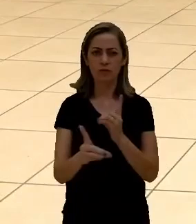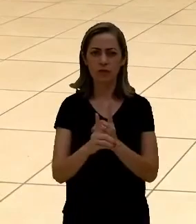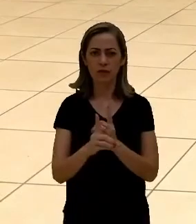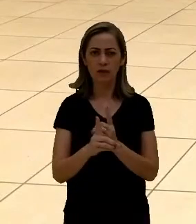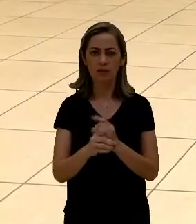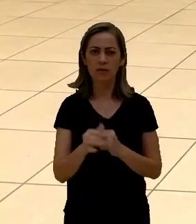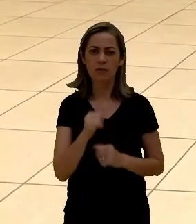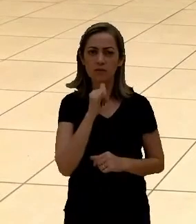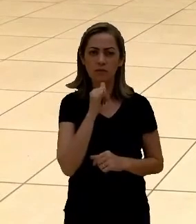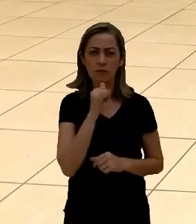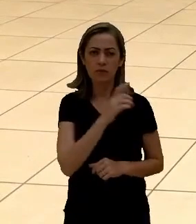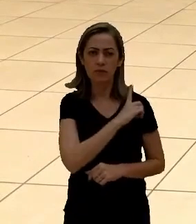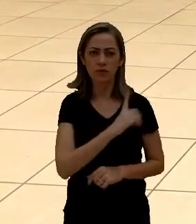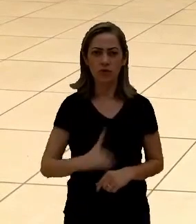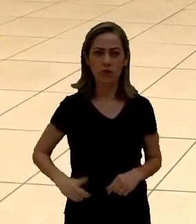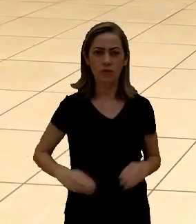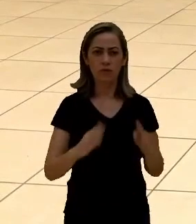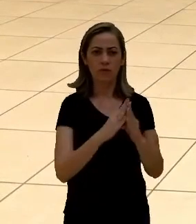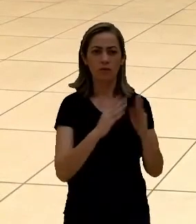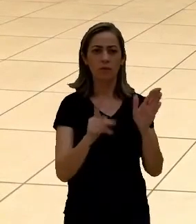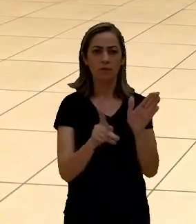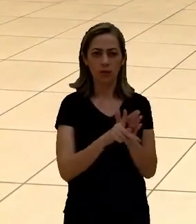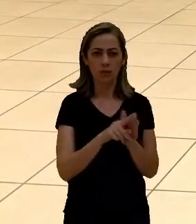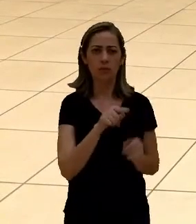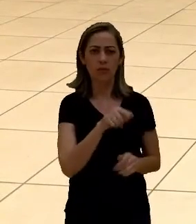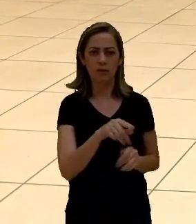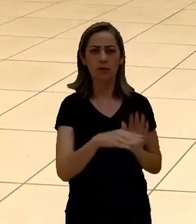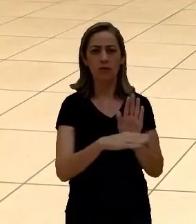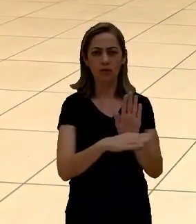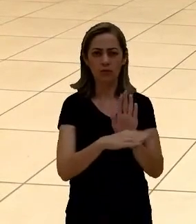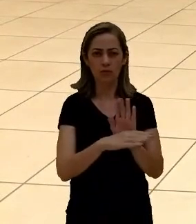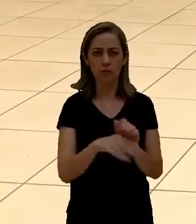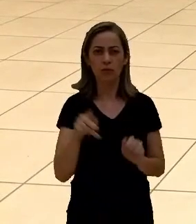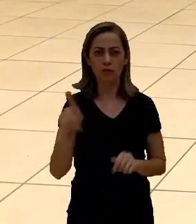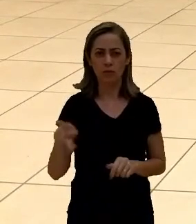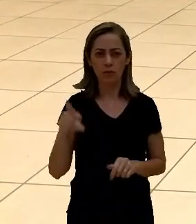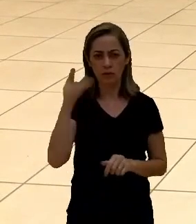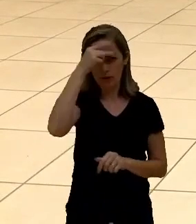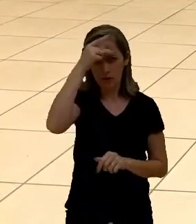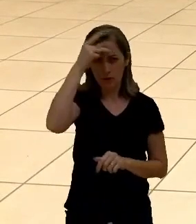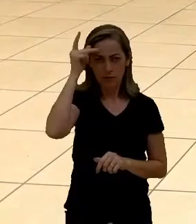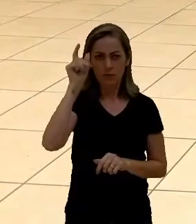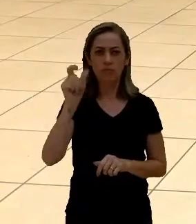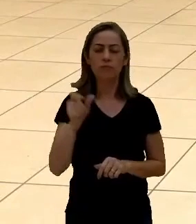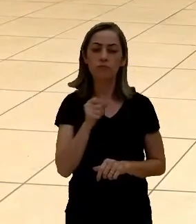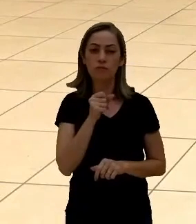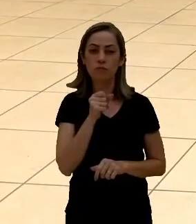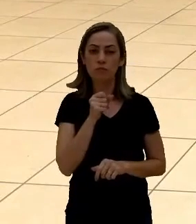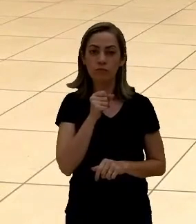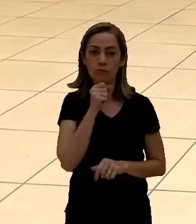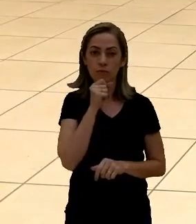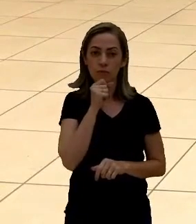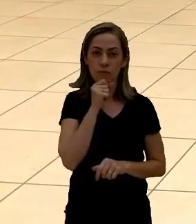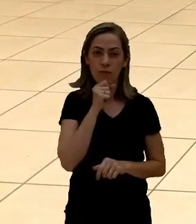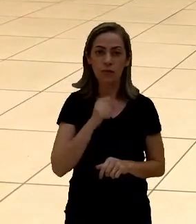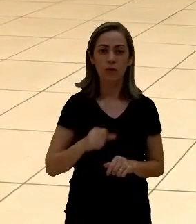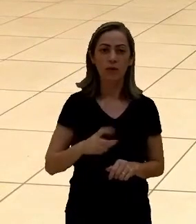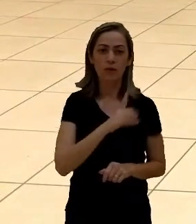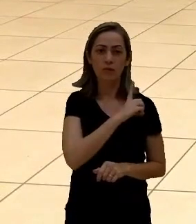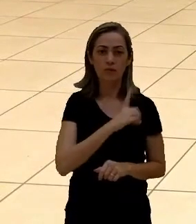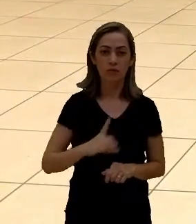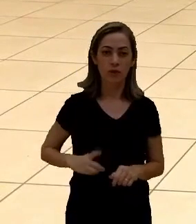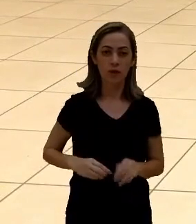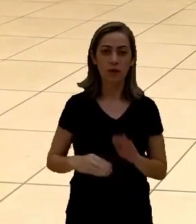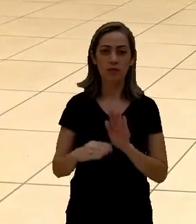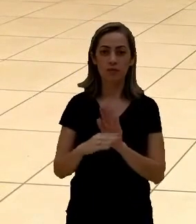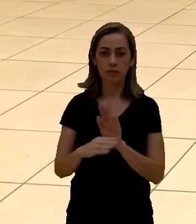auxilia a Pastoral da pessoa idosa nós temos diáconos que auxiliam na ação social eh e assim